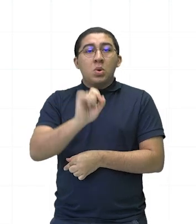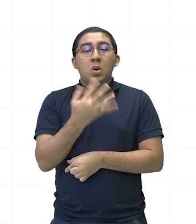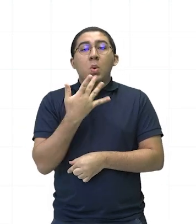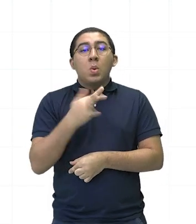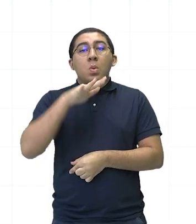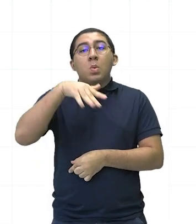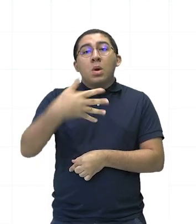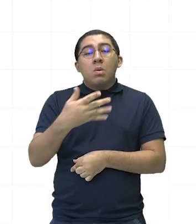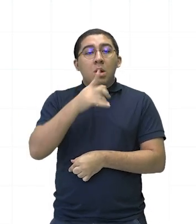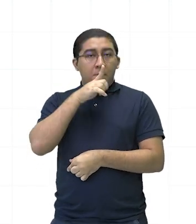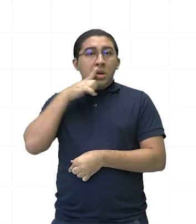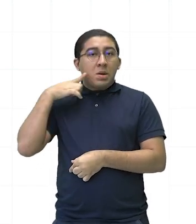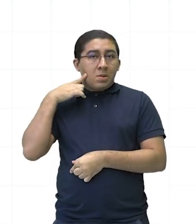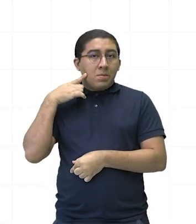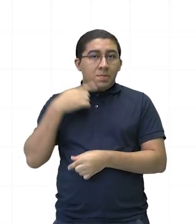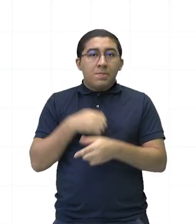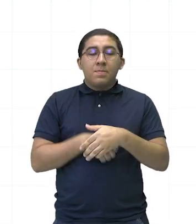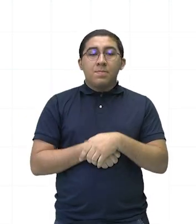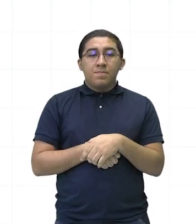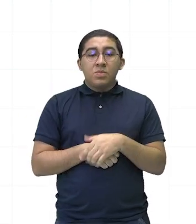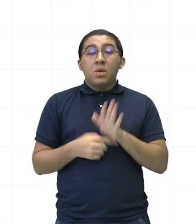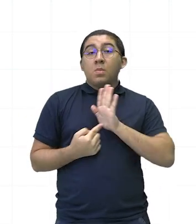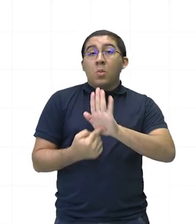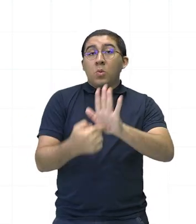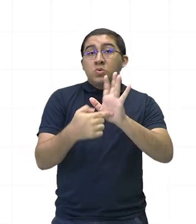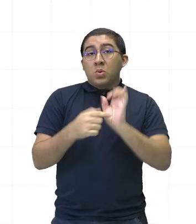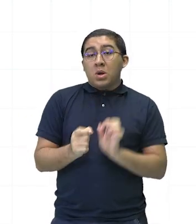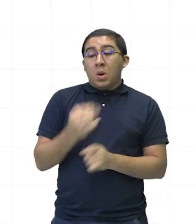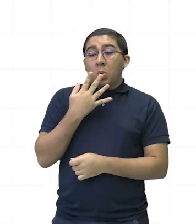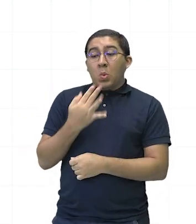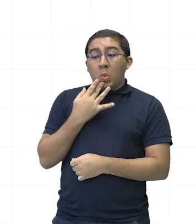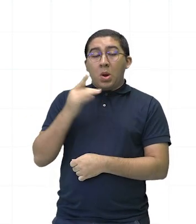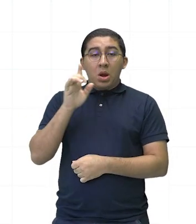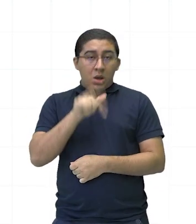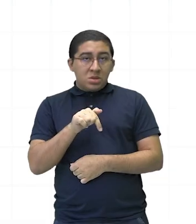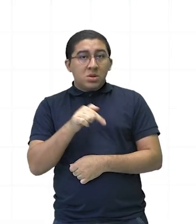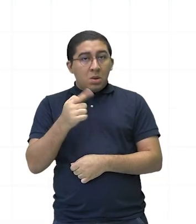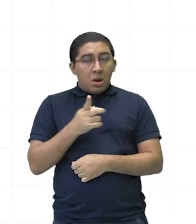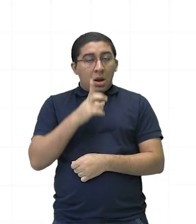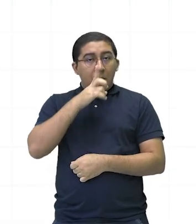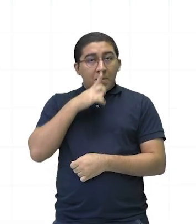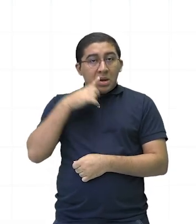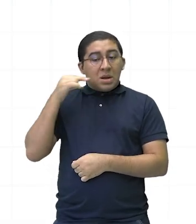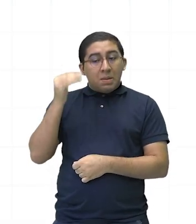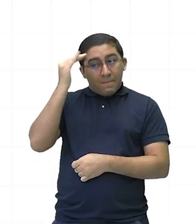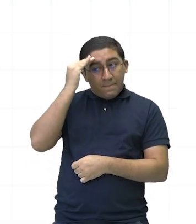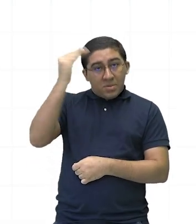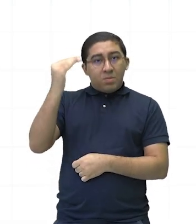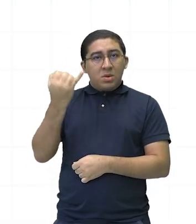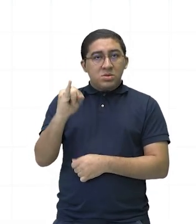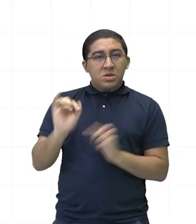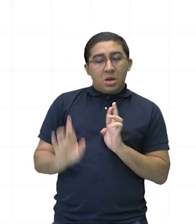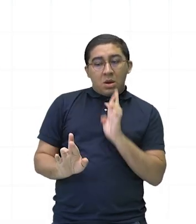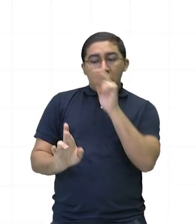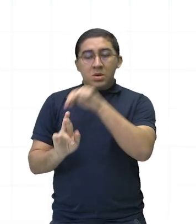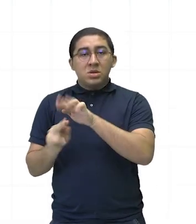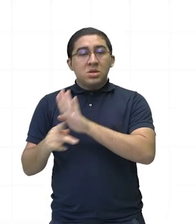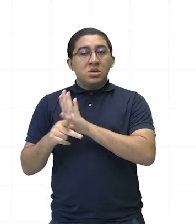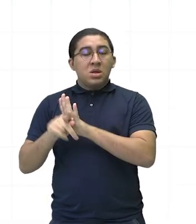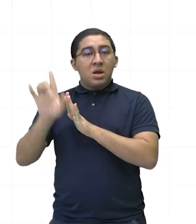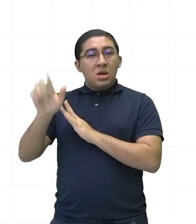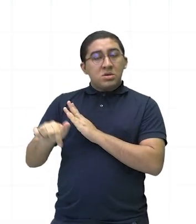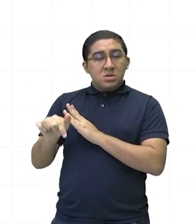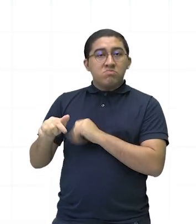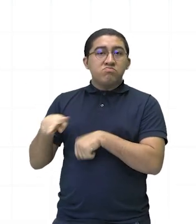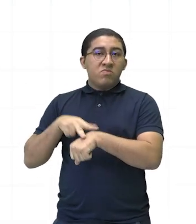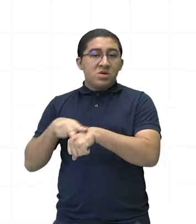indivíduos de semente amarela, mostrando que essa cor era dominante em relação à cor verde. Depois, ele deixou as plantas